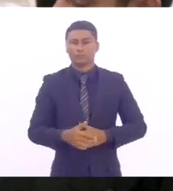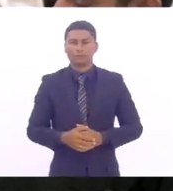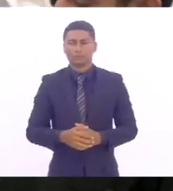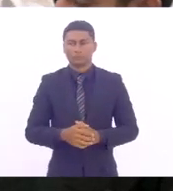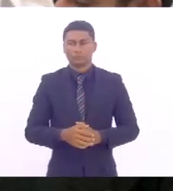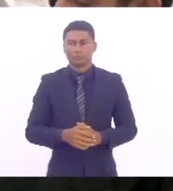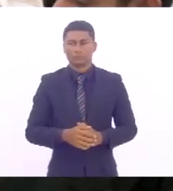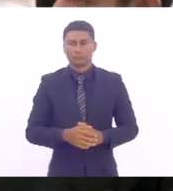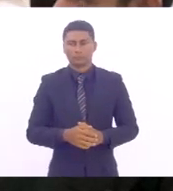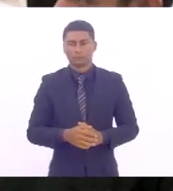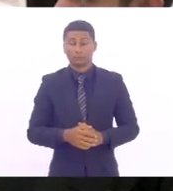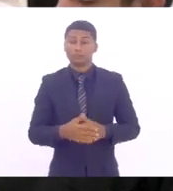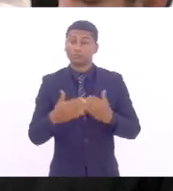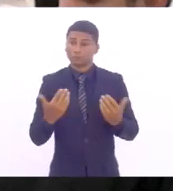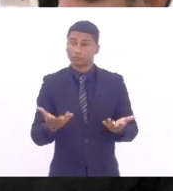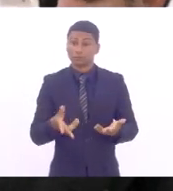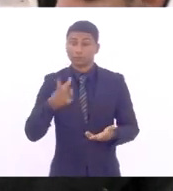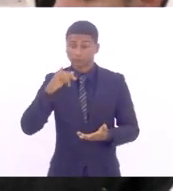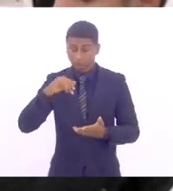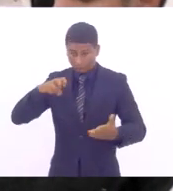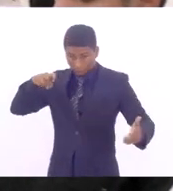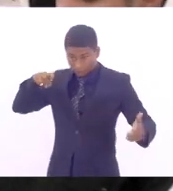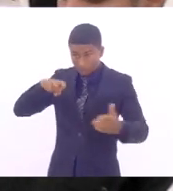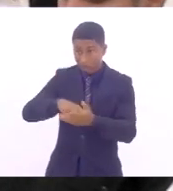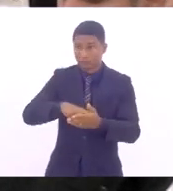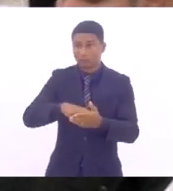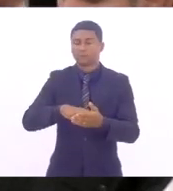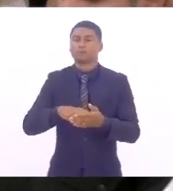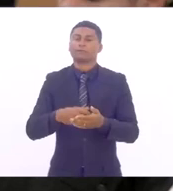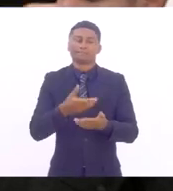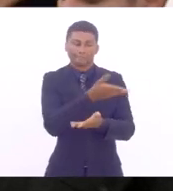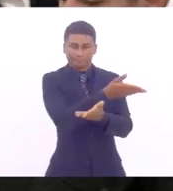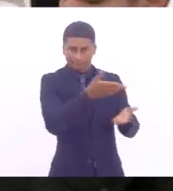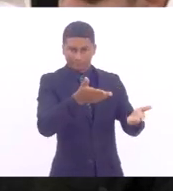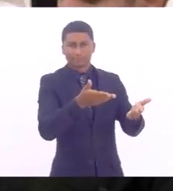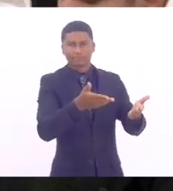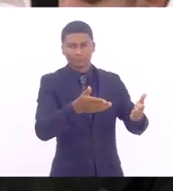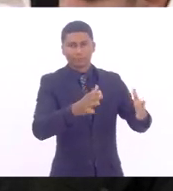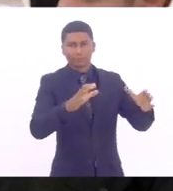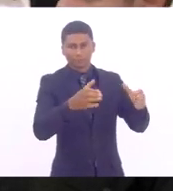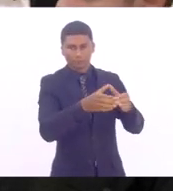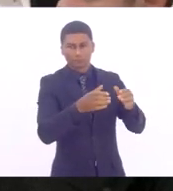Então, as sentenças, quando elas são aplicadas à torcida organizada,